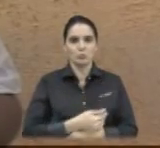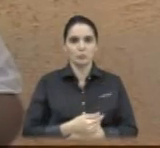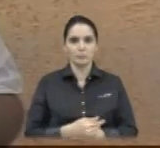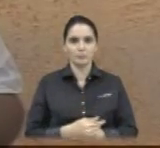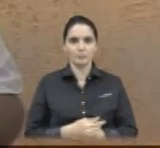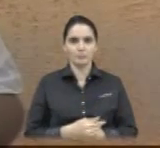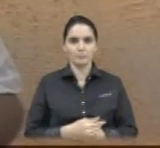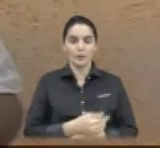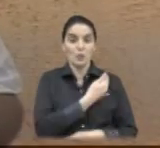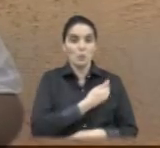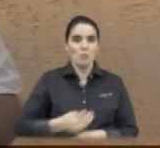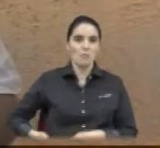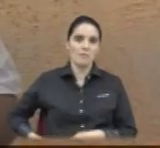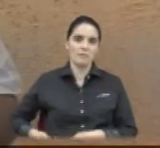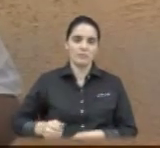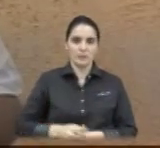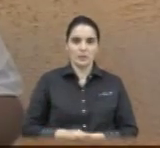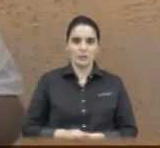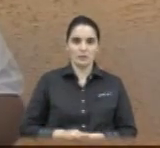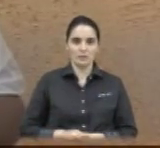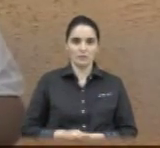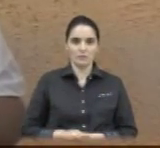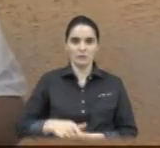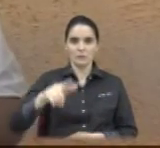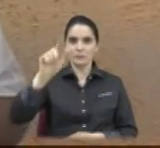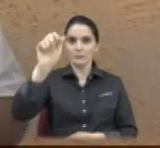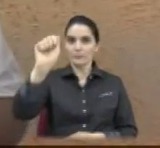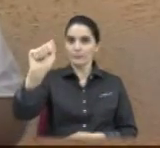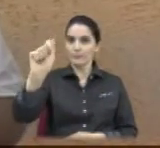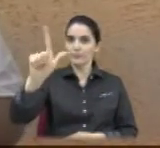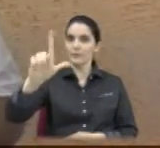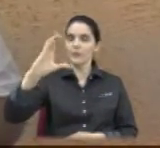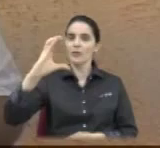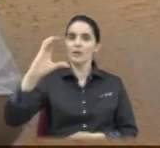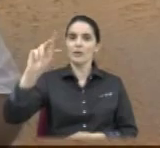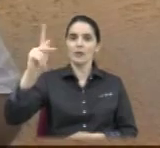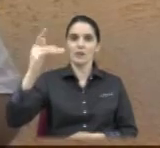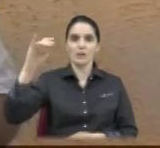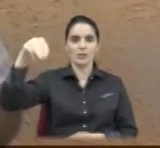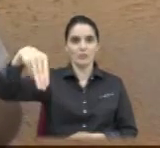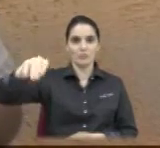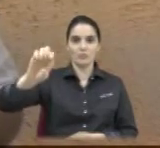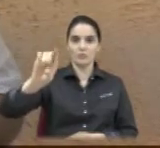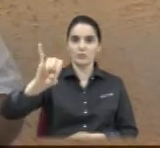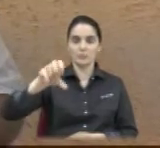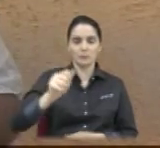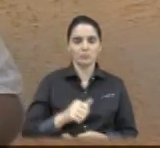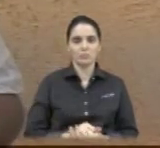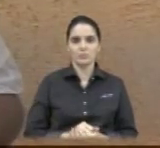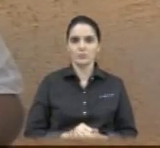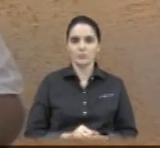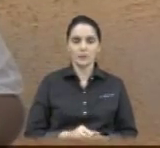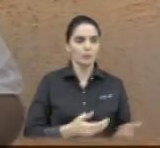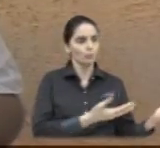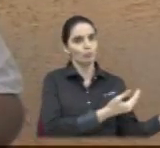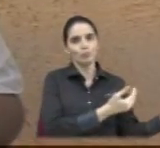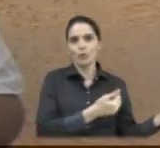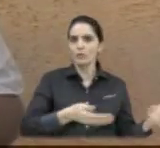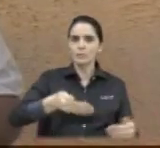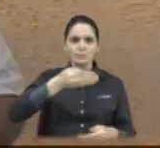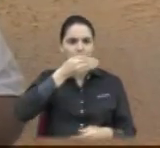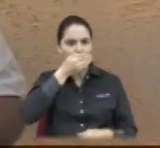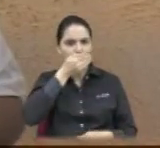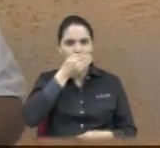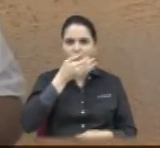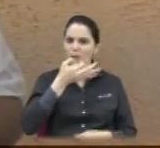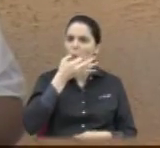a nossa resposta ao governador do estado é que não nos calaremos diante do fechamento das escolas não nos calaremos resistiremos